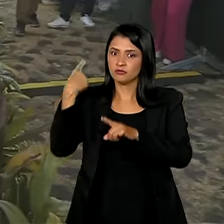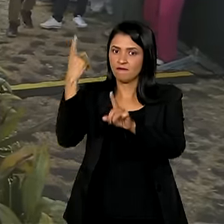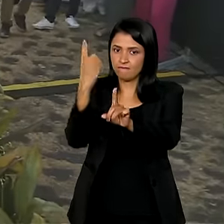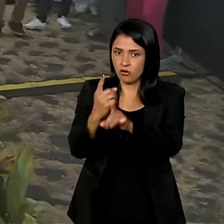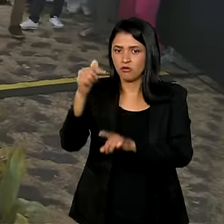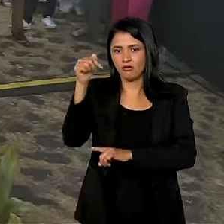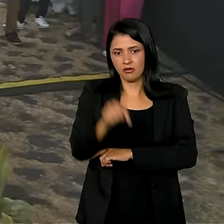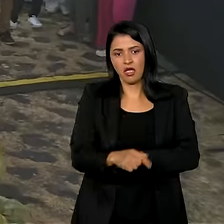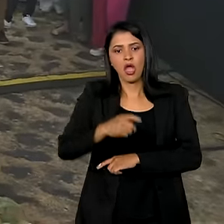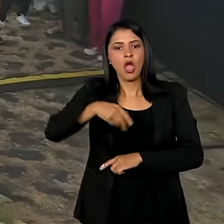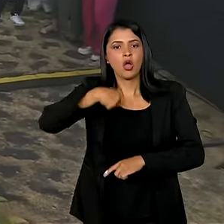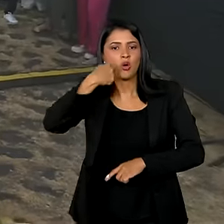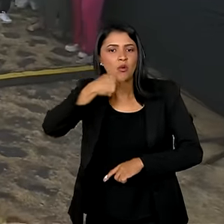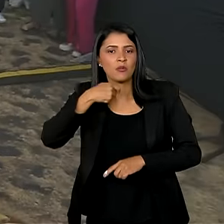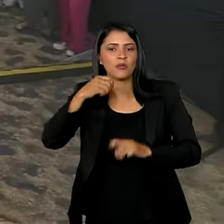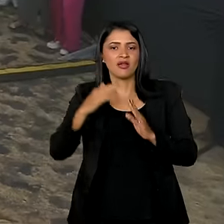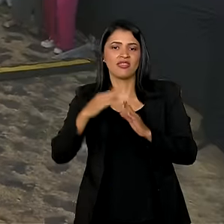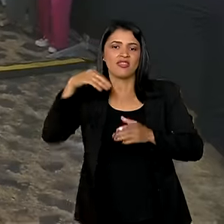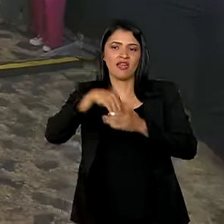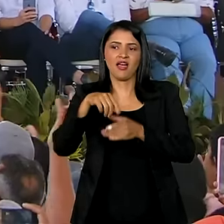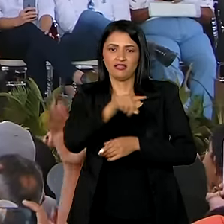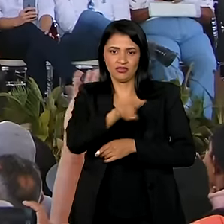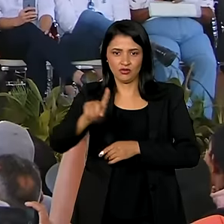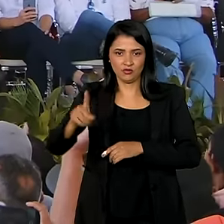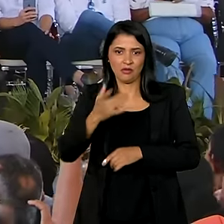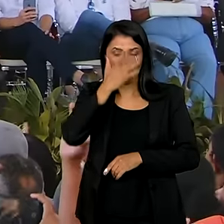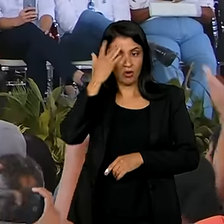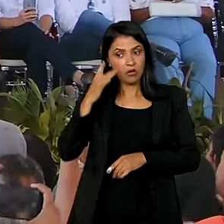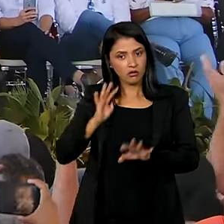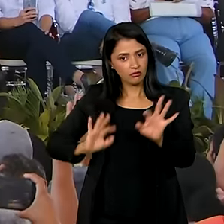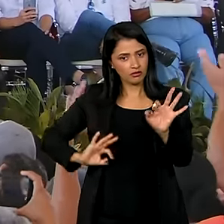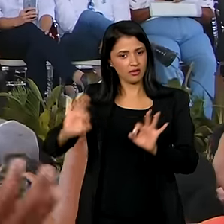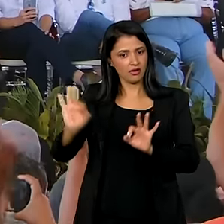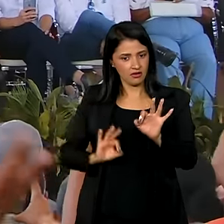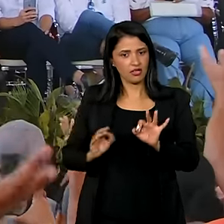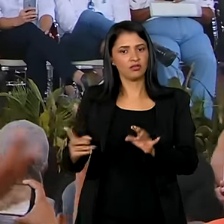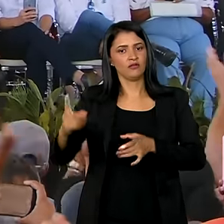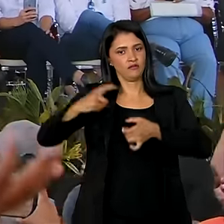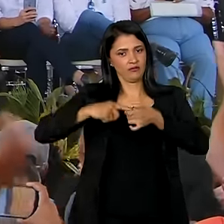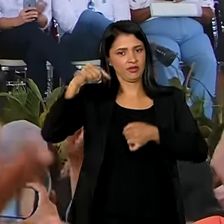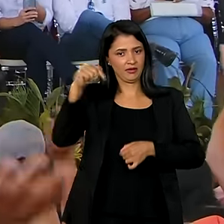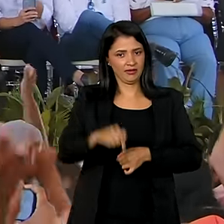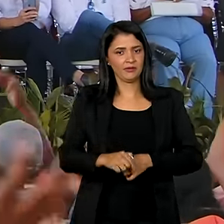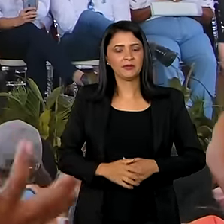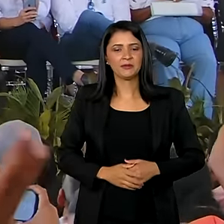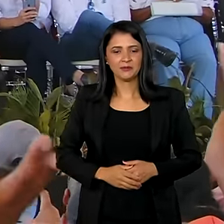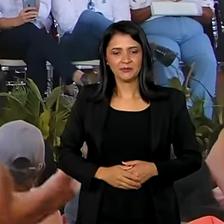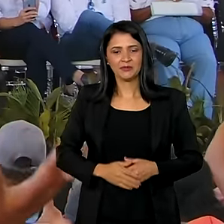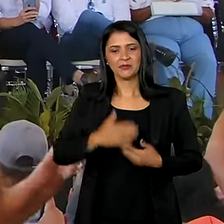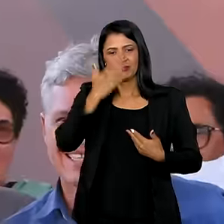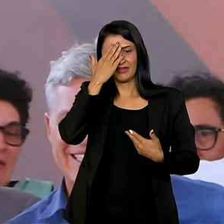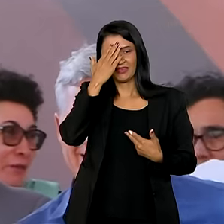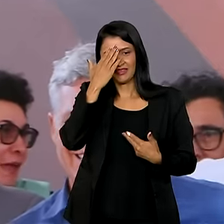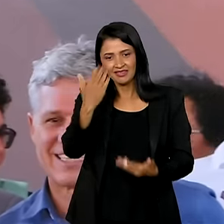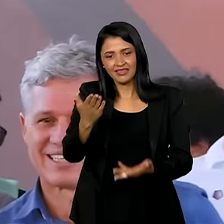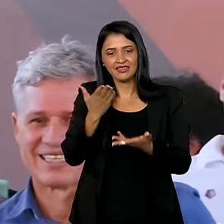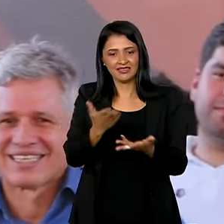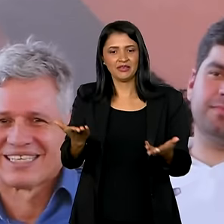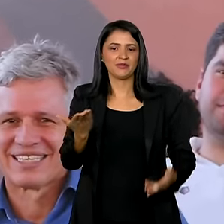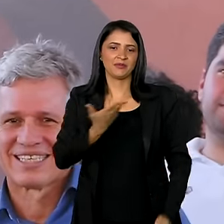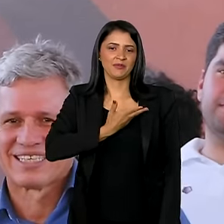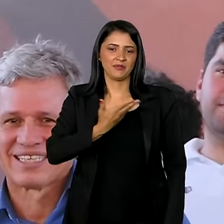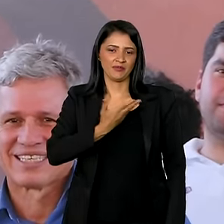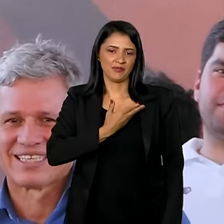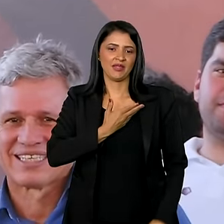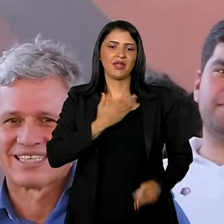é comer na casa de alguém. Tá? Então se prepare que nós vamos votar aqui. Eu quero agradecer os companheiros